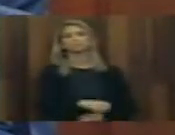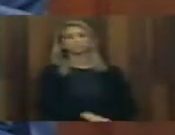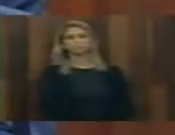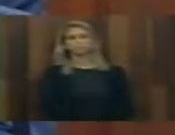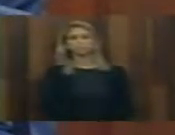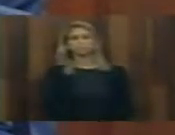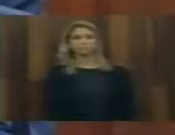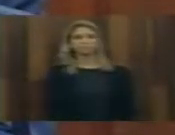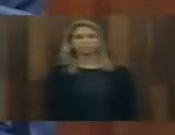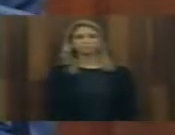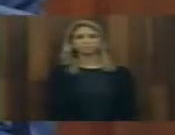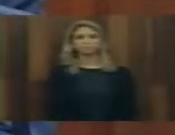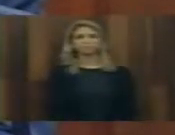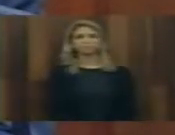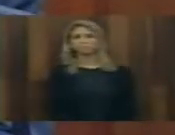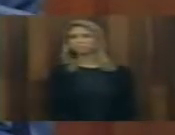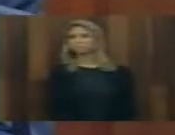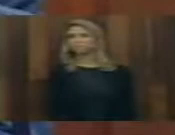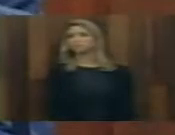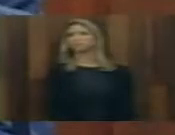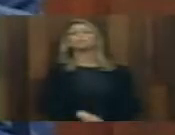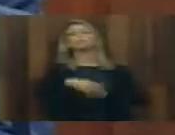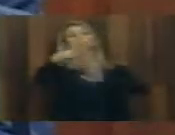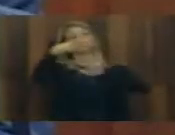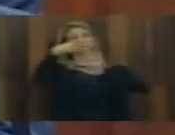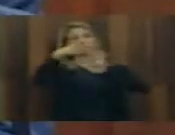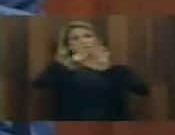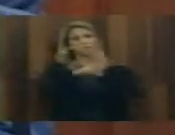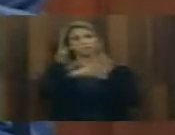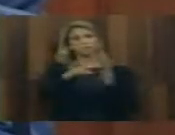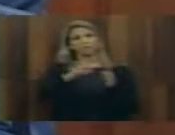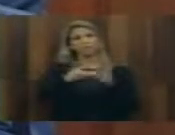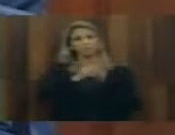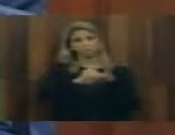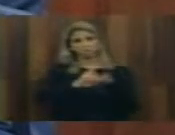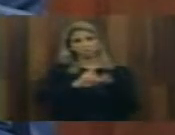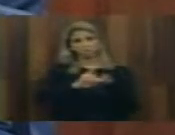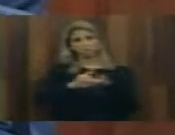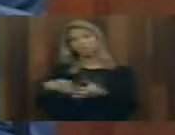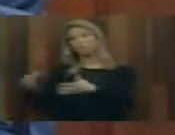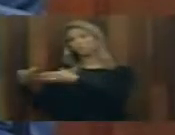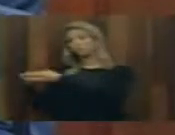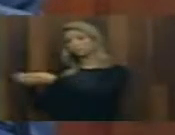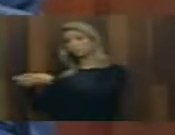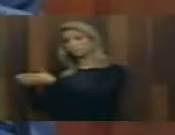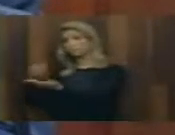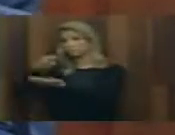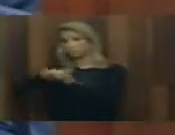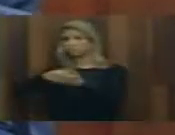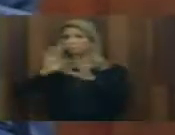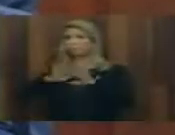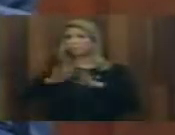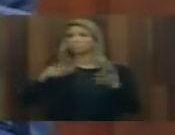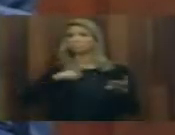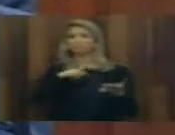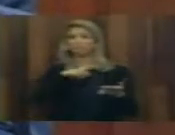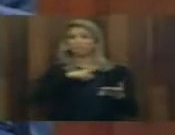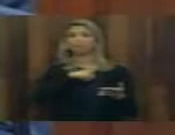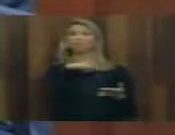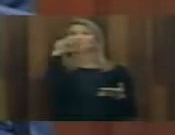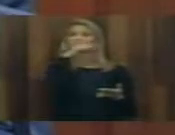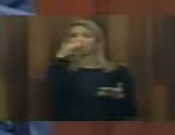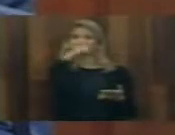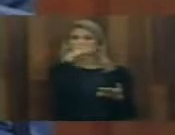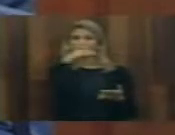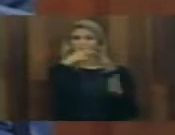estão, aprovado por unanimidade. O projeto seria encaminhado à Comissão de Redação Final, mas há um